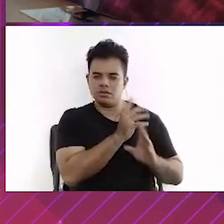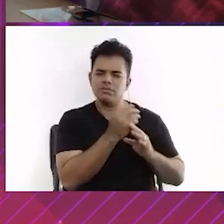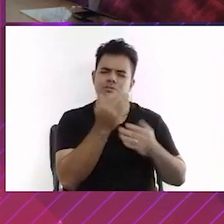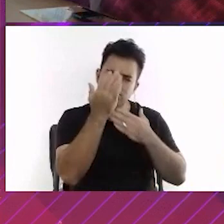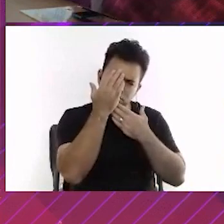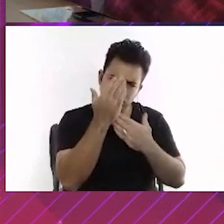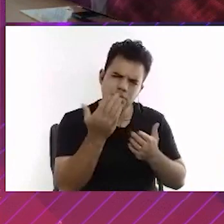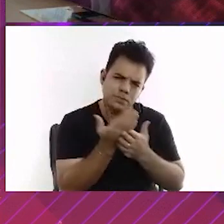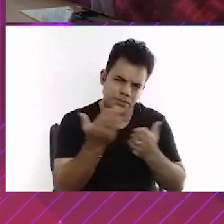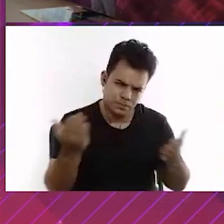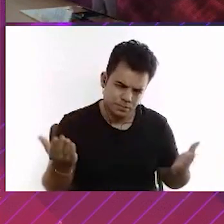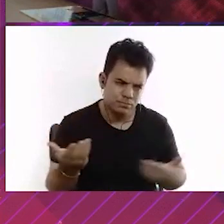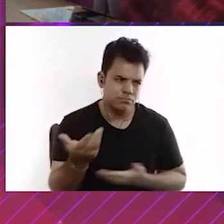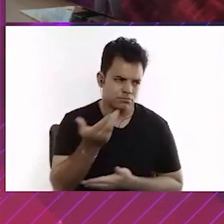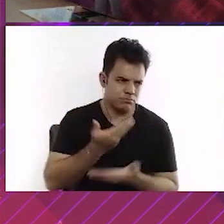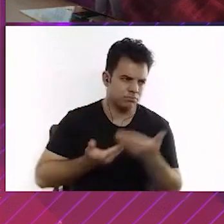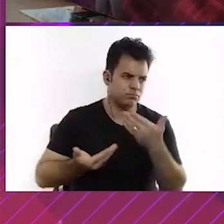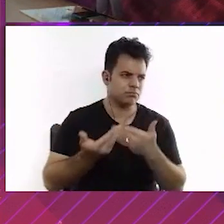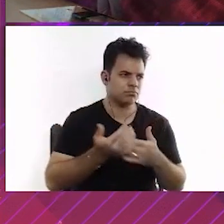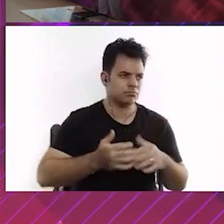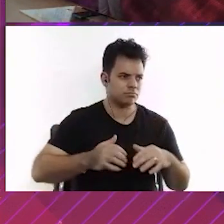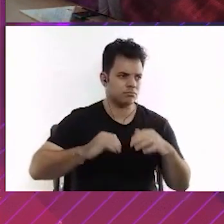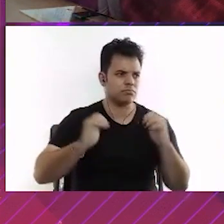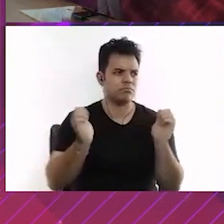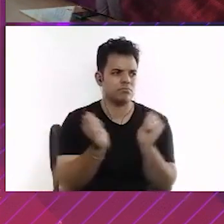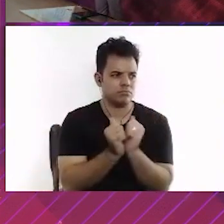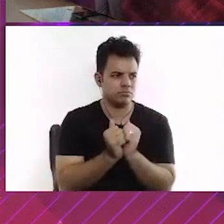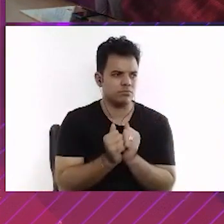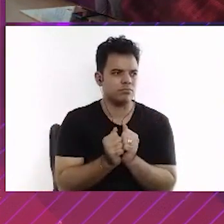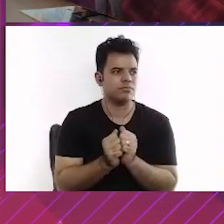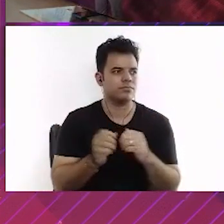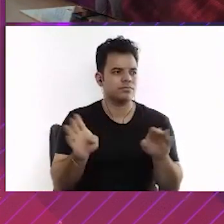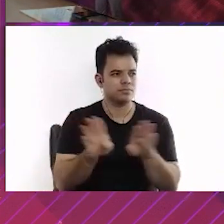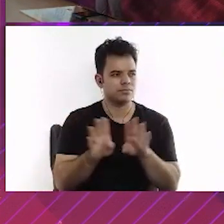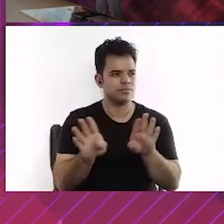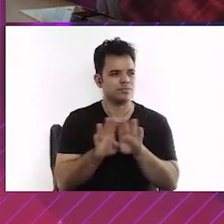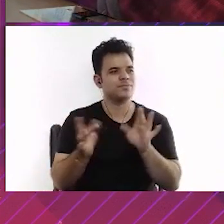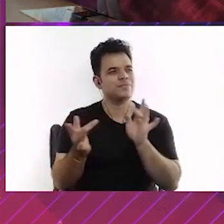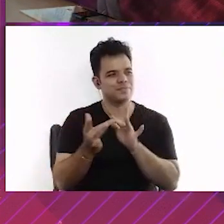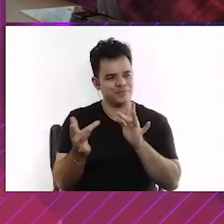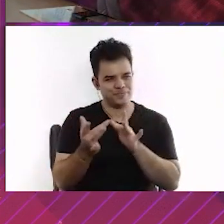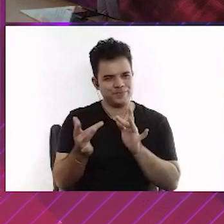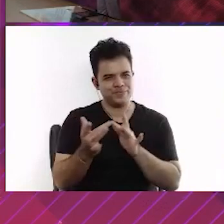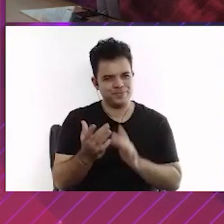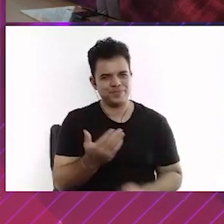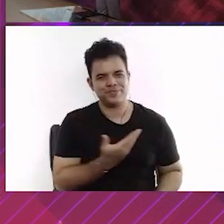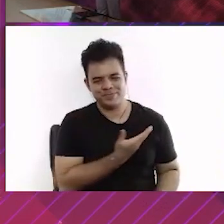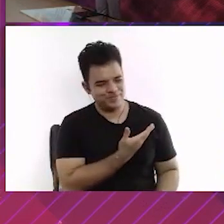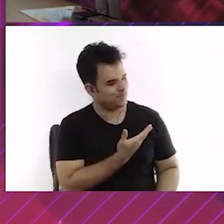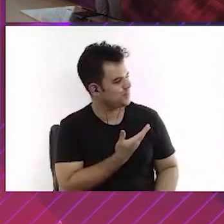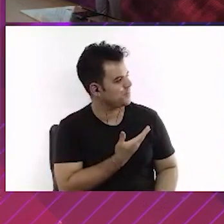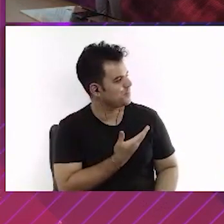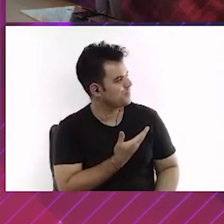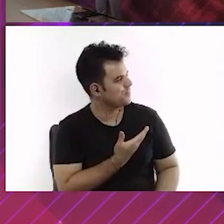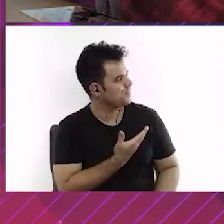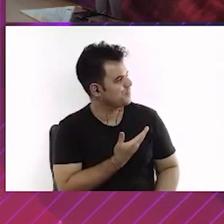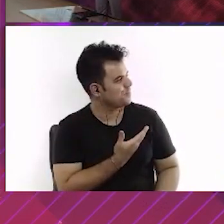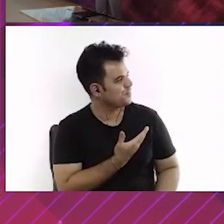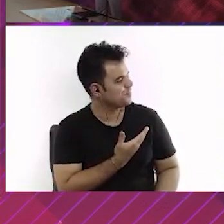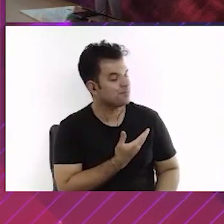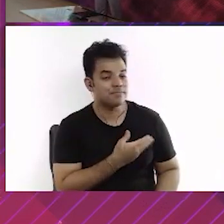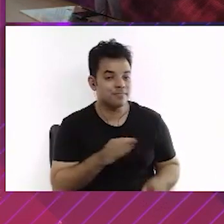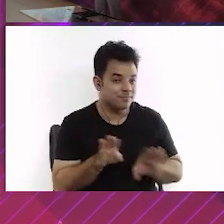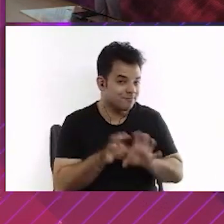vocês a participação, e esse é meu contato. Deixo também aqui, caso vocês